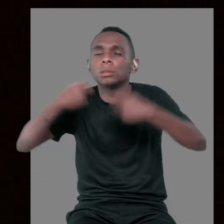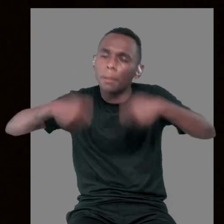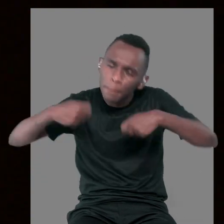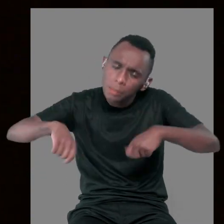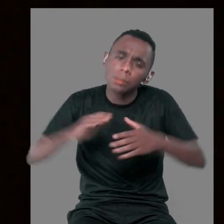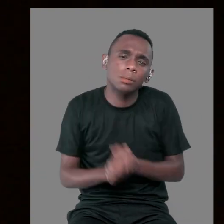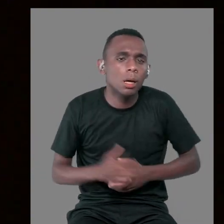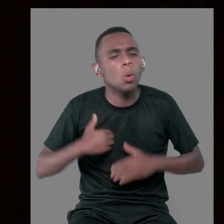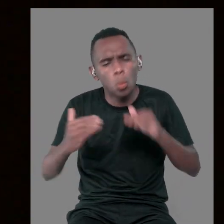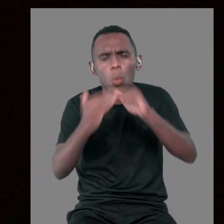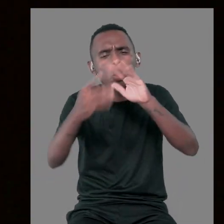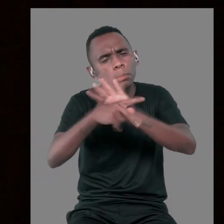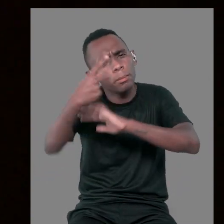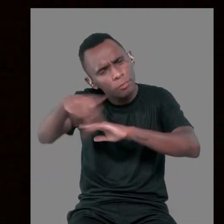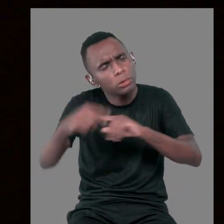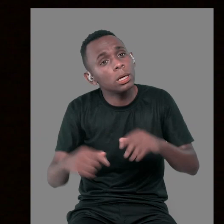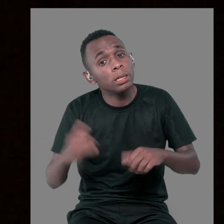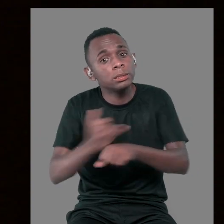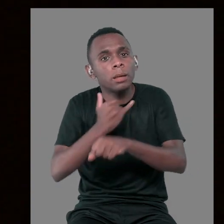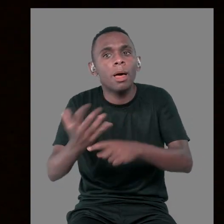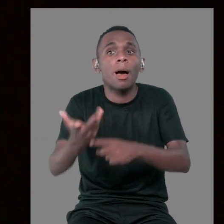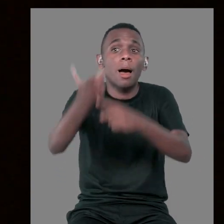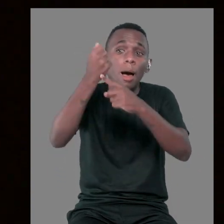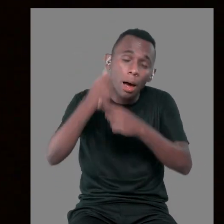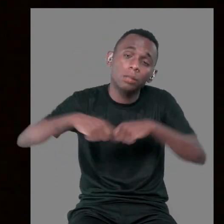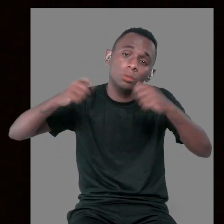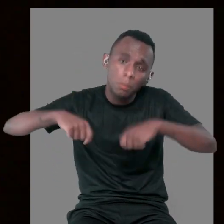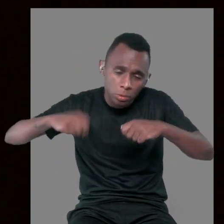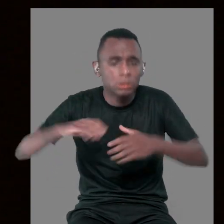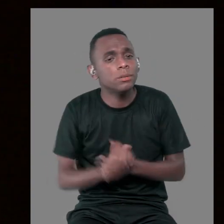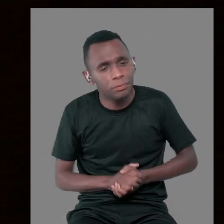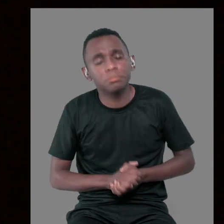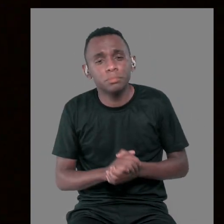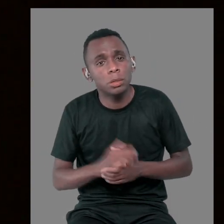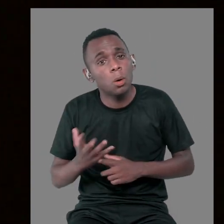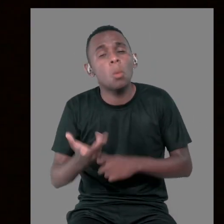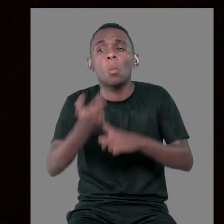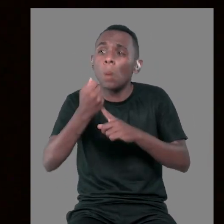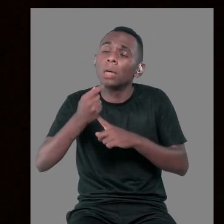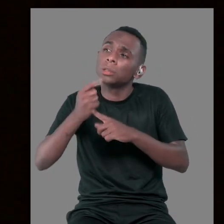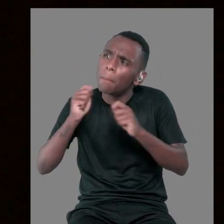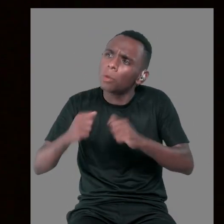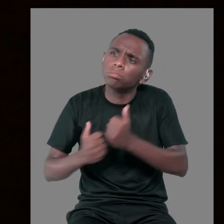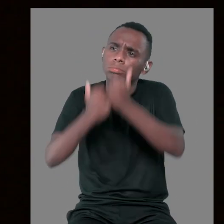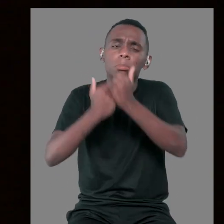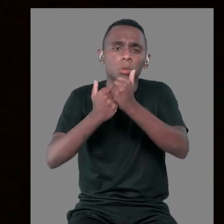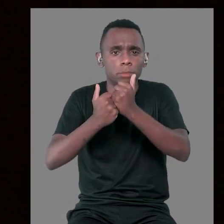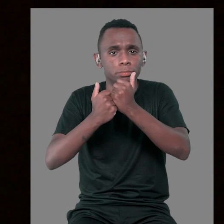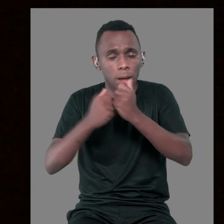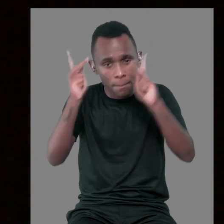A ferramenta da arte, nas suas várias manifestações, é uma ferramenta que pode ser eficaz, desde que nós não exijamos que